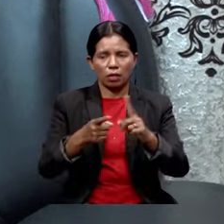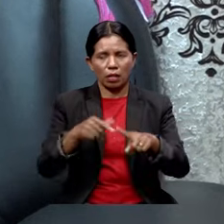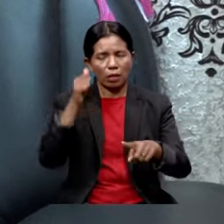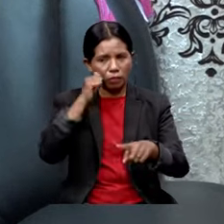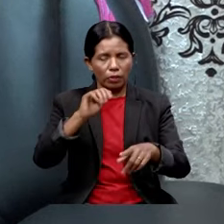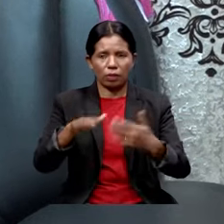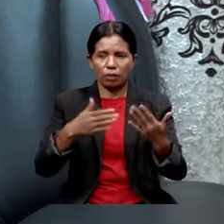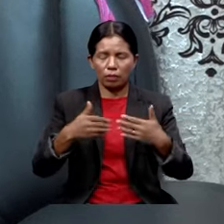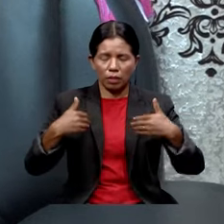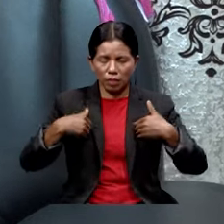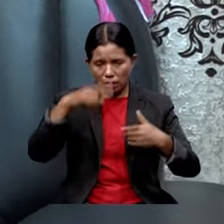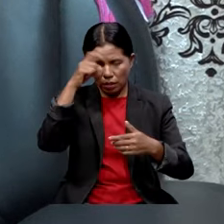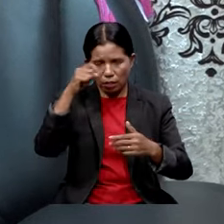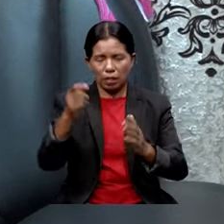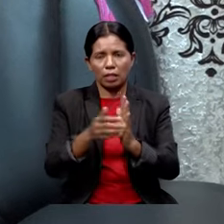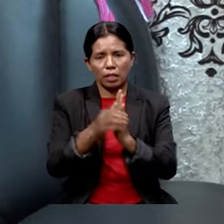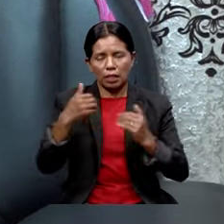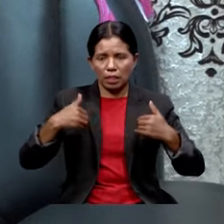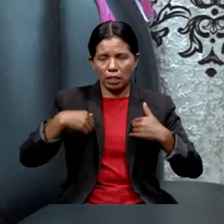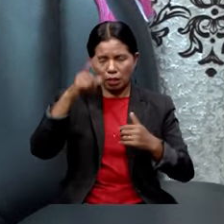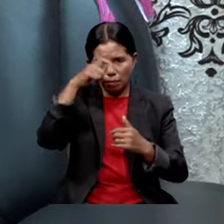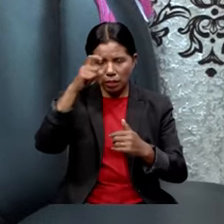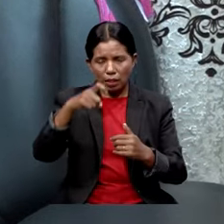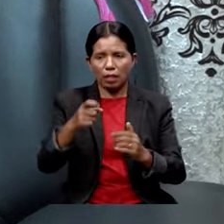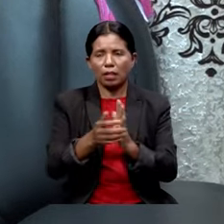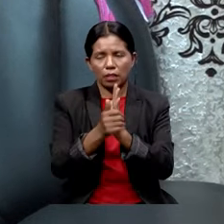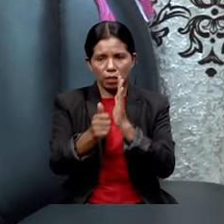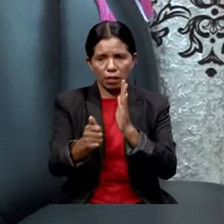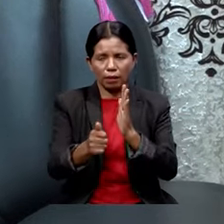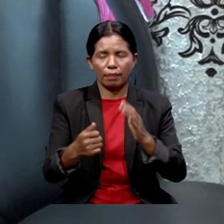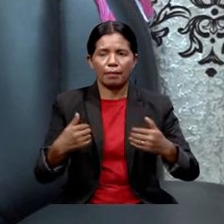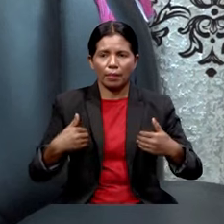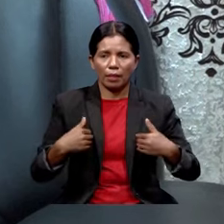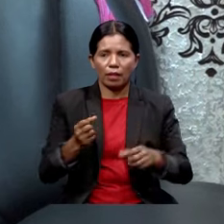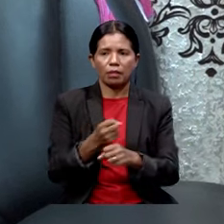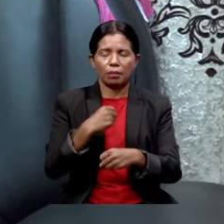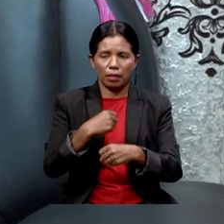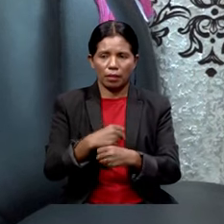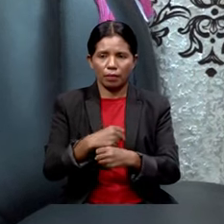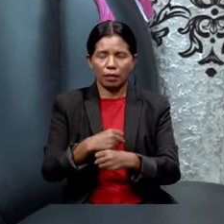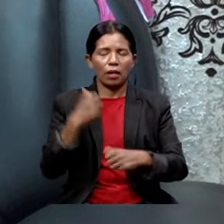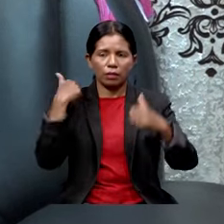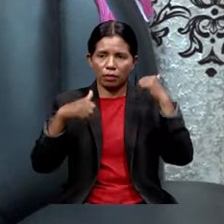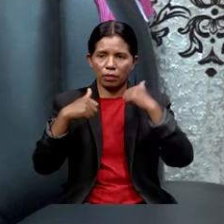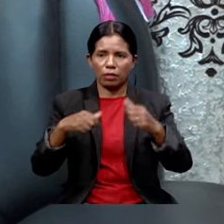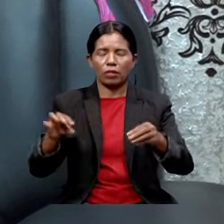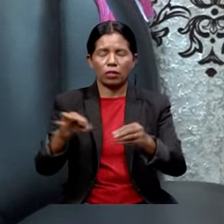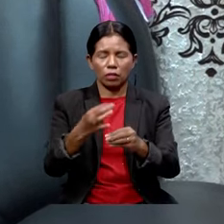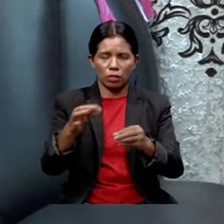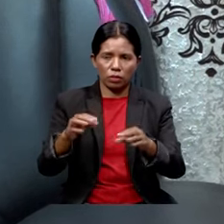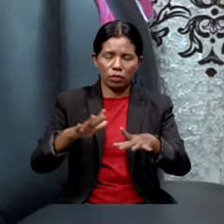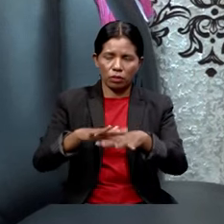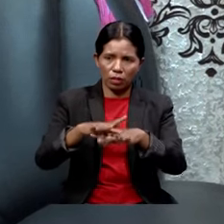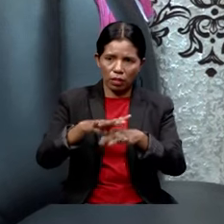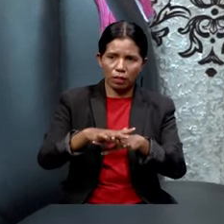mak iha talento iha kunyesementu iha kapasidade atu bela halo atividade ansa soru tais ka